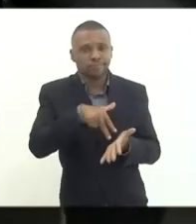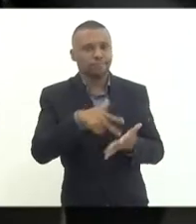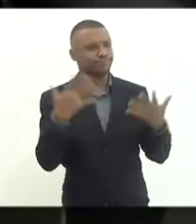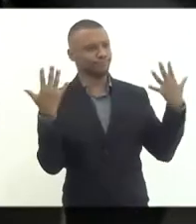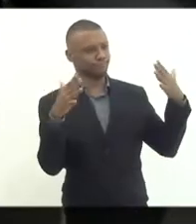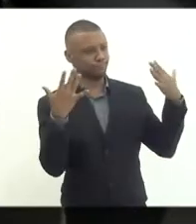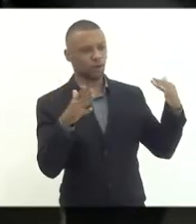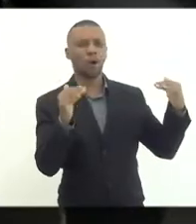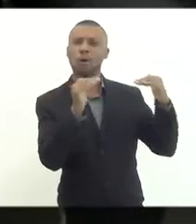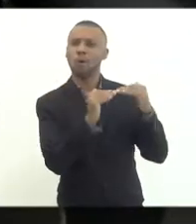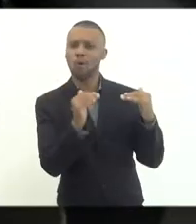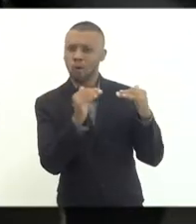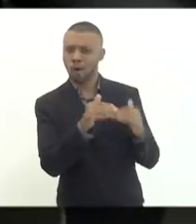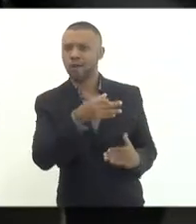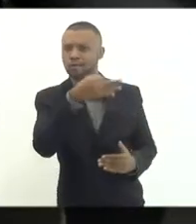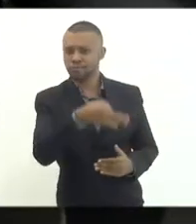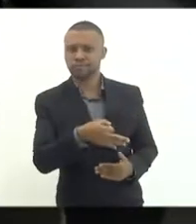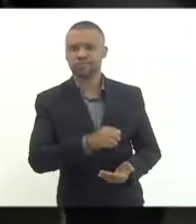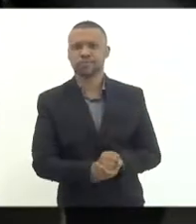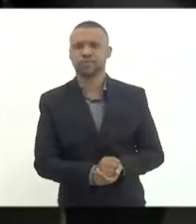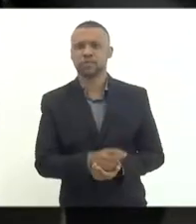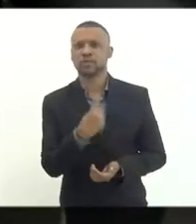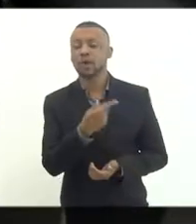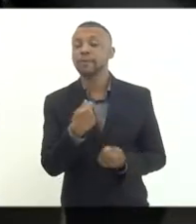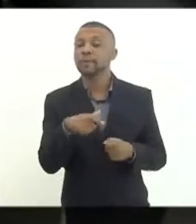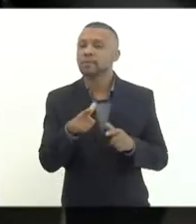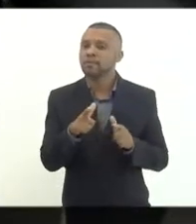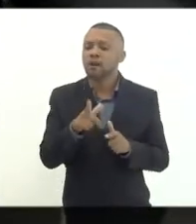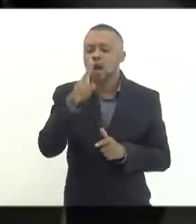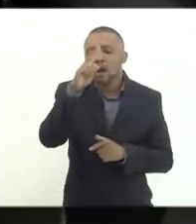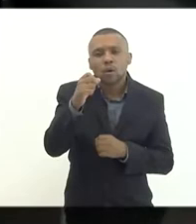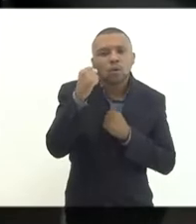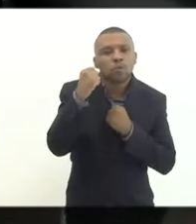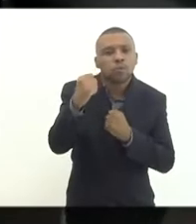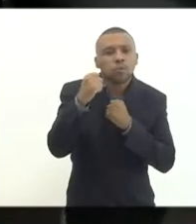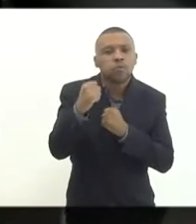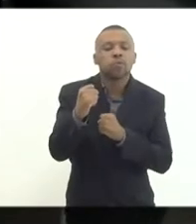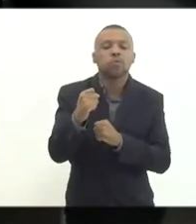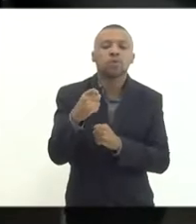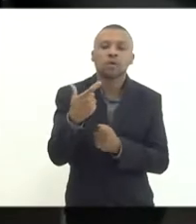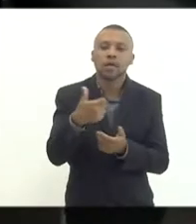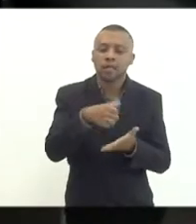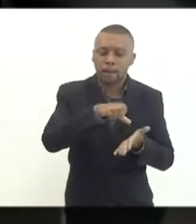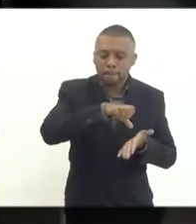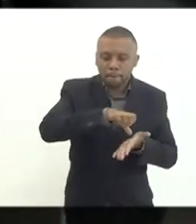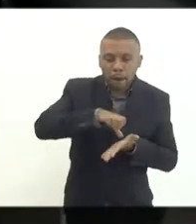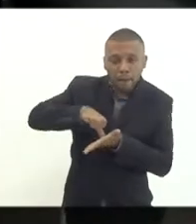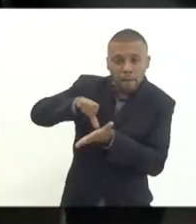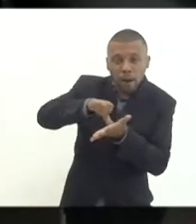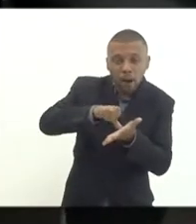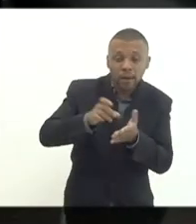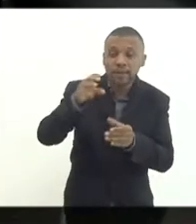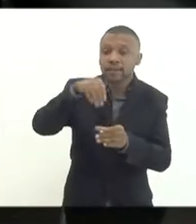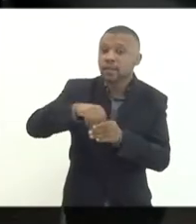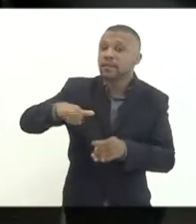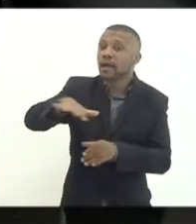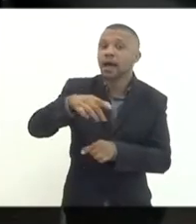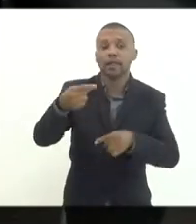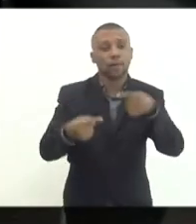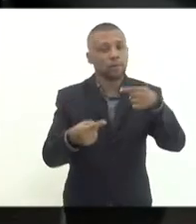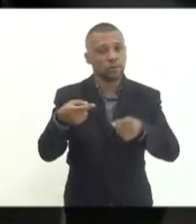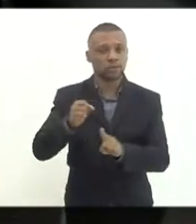é que a gente real e tem que intensificar as nossas unidades da política da Assistência Social